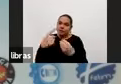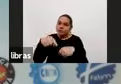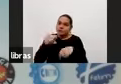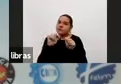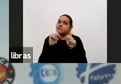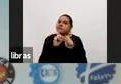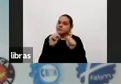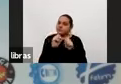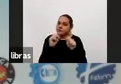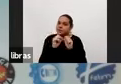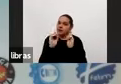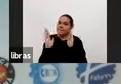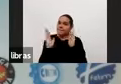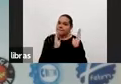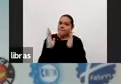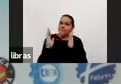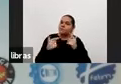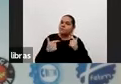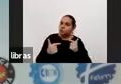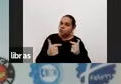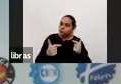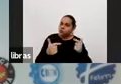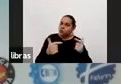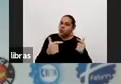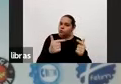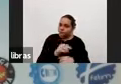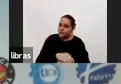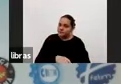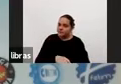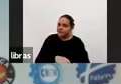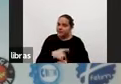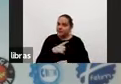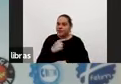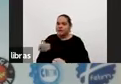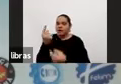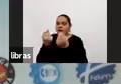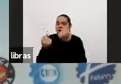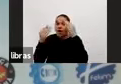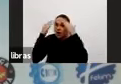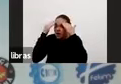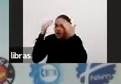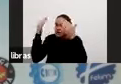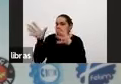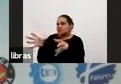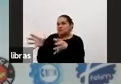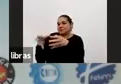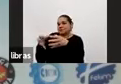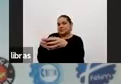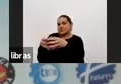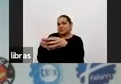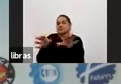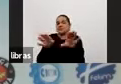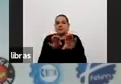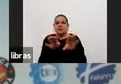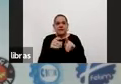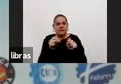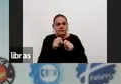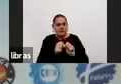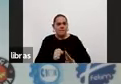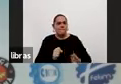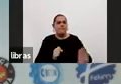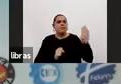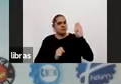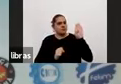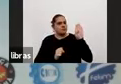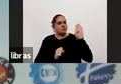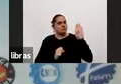ainda durante a luta. Alguns por agradecimento, outros chegaram mesmo a fazer promessas que, se